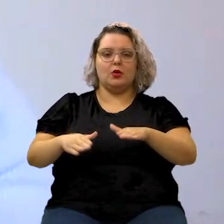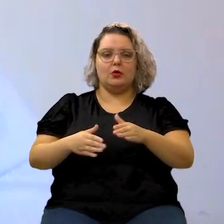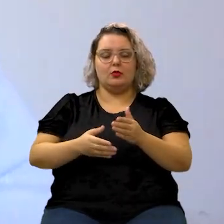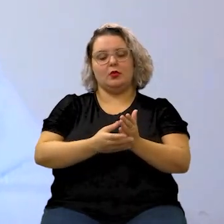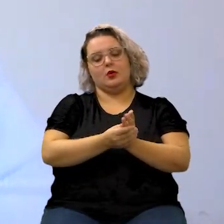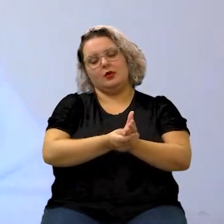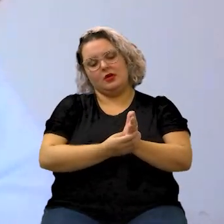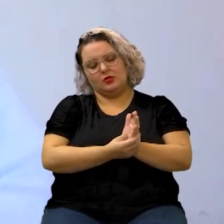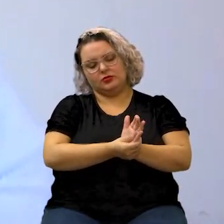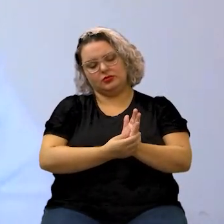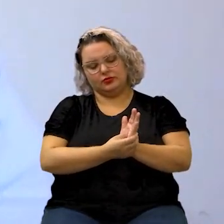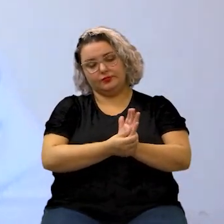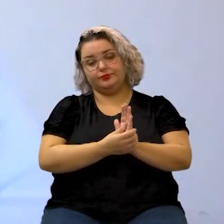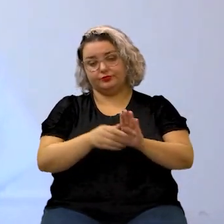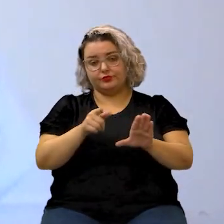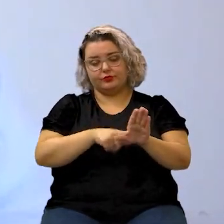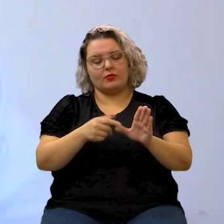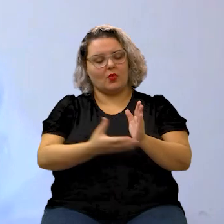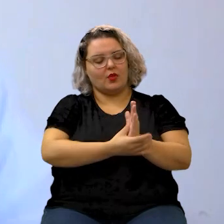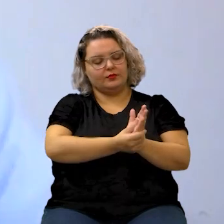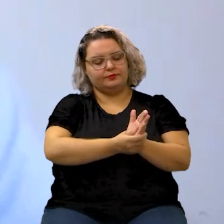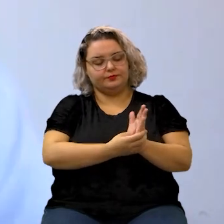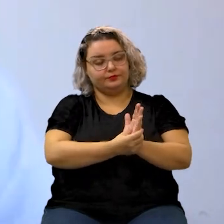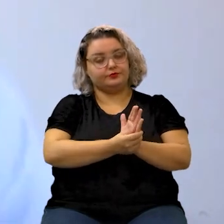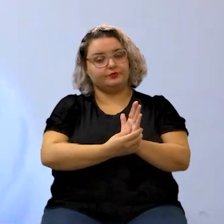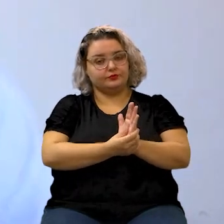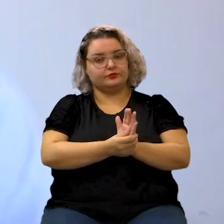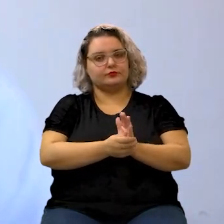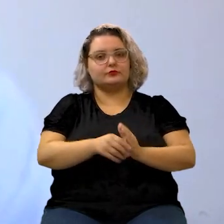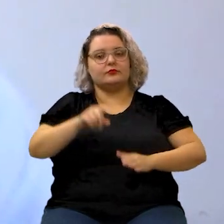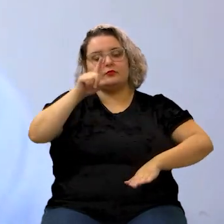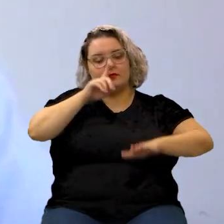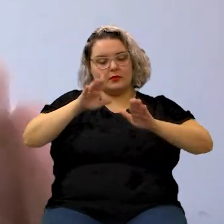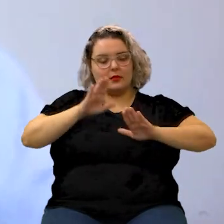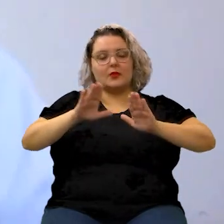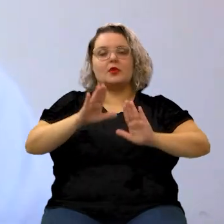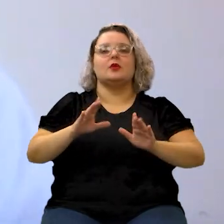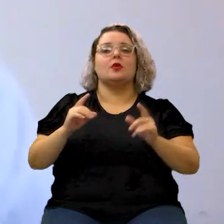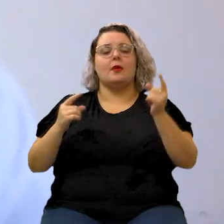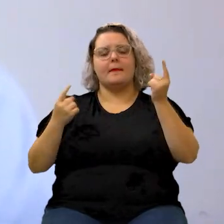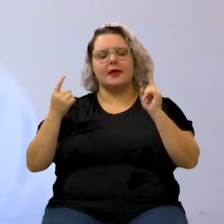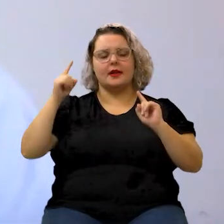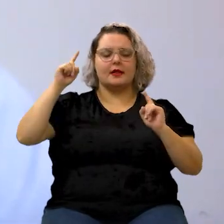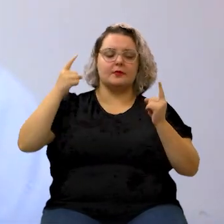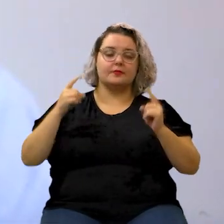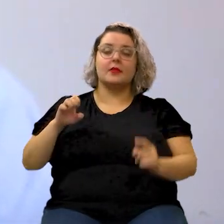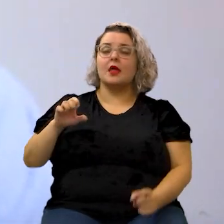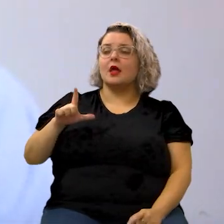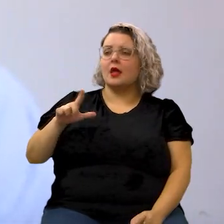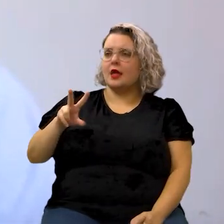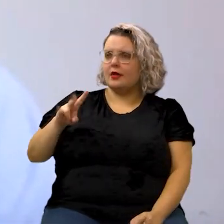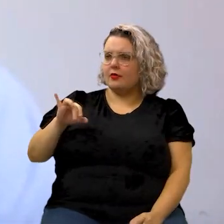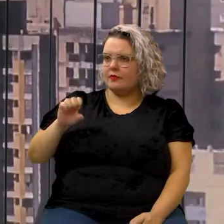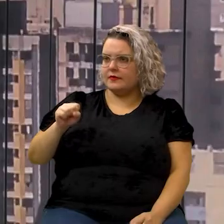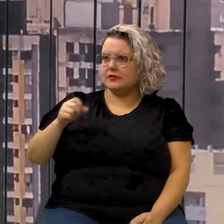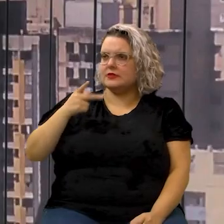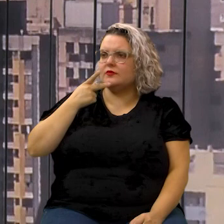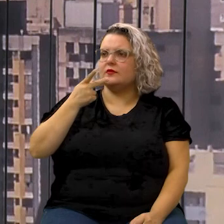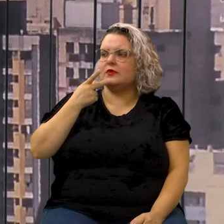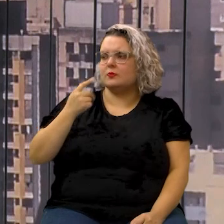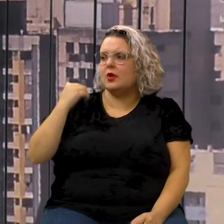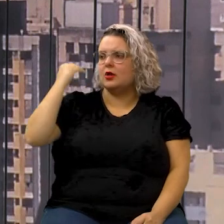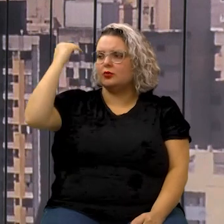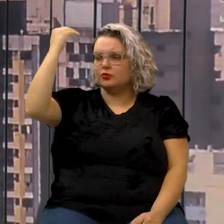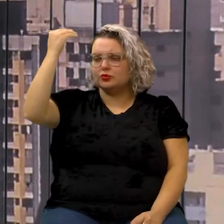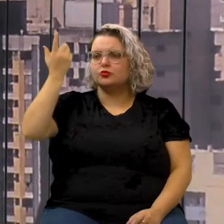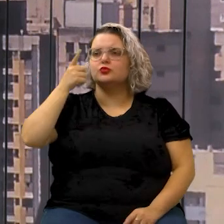mexe um pouquinho no seu pé, faz uma automassagem e você vai preservar o seu pé durante a folia. Elvis, a gente está falando aí